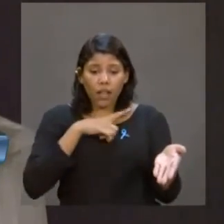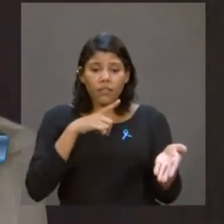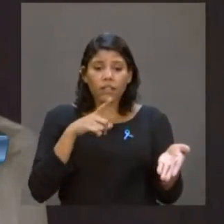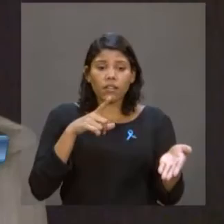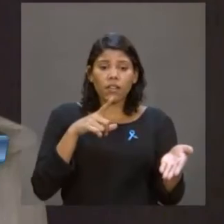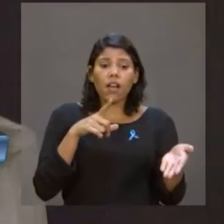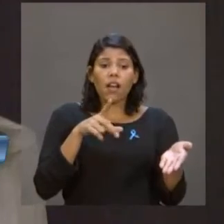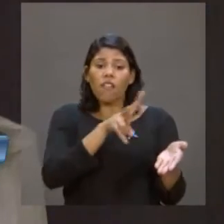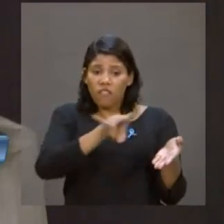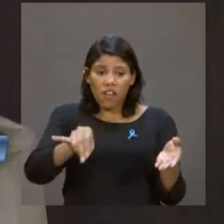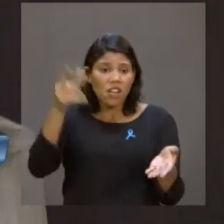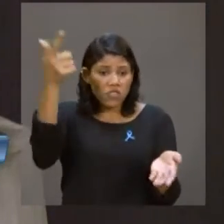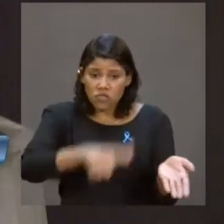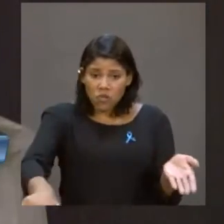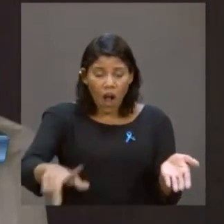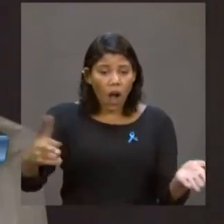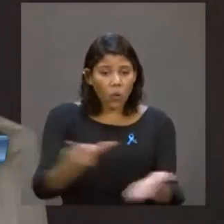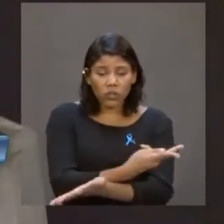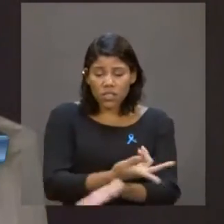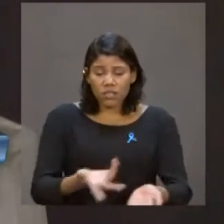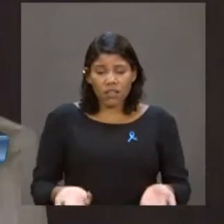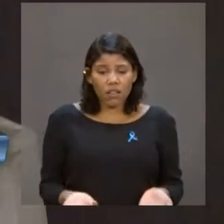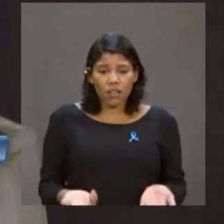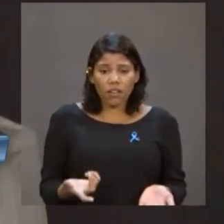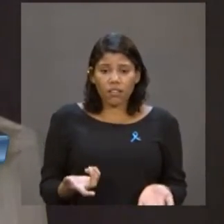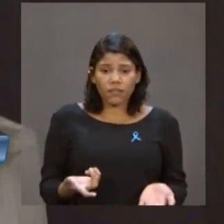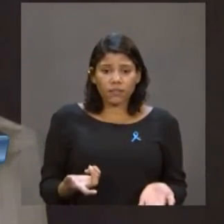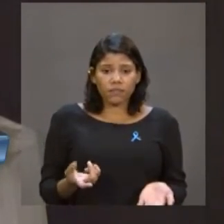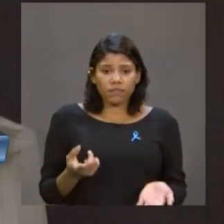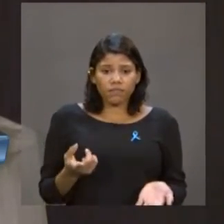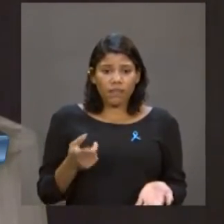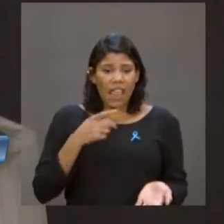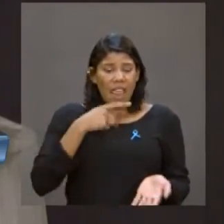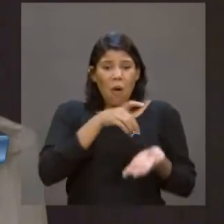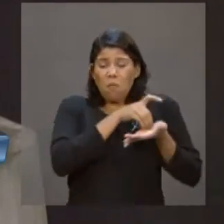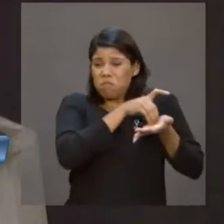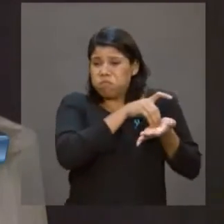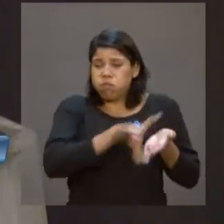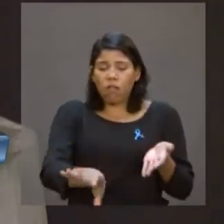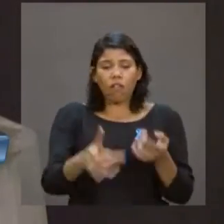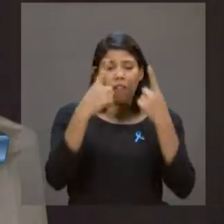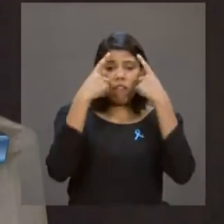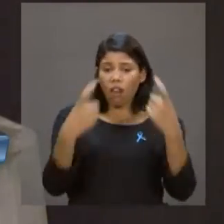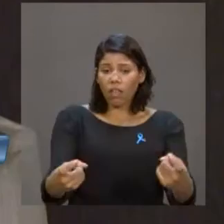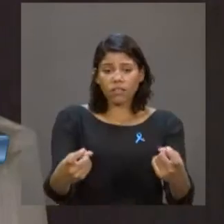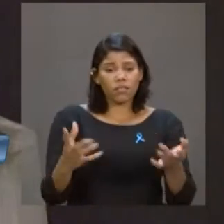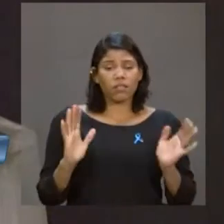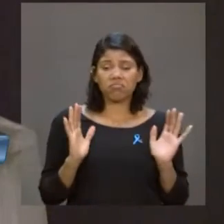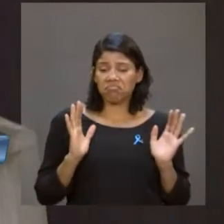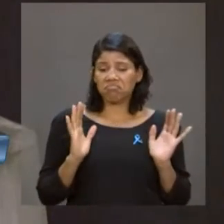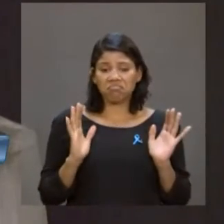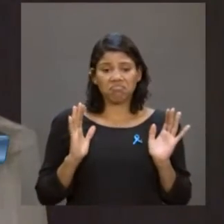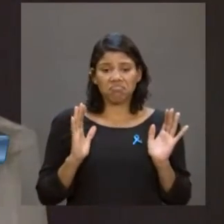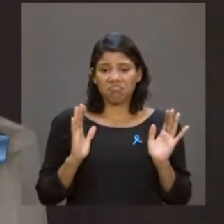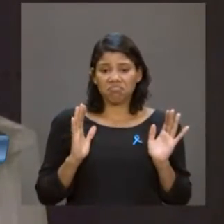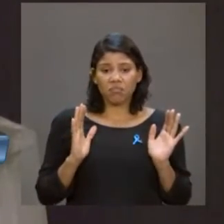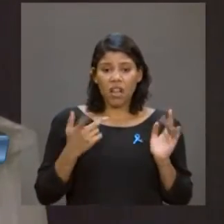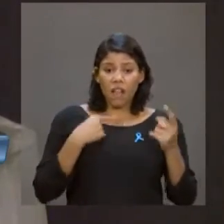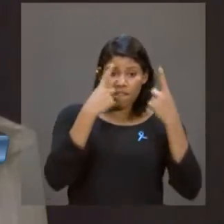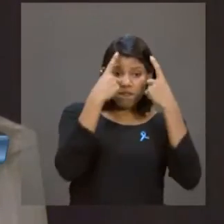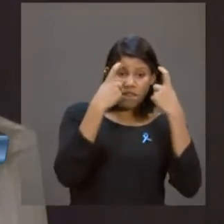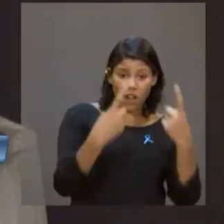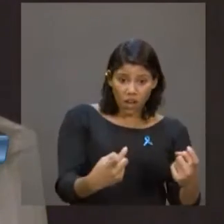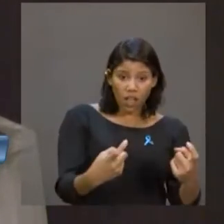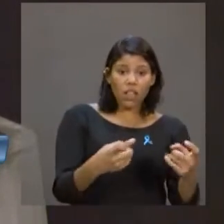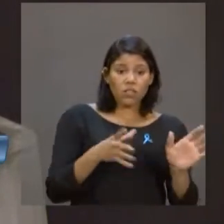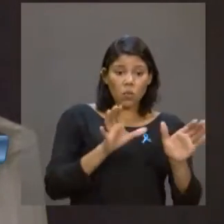eu concluo, repudiar toda forma de violência, seja de quem for. A violência por parte